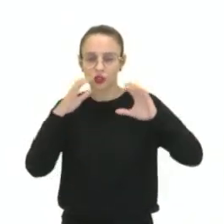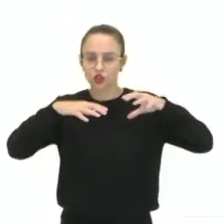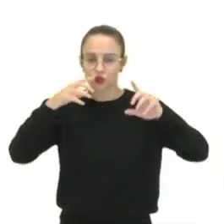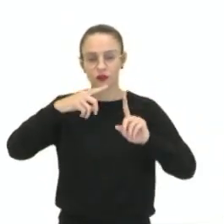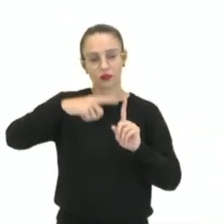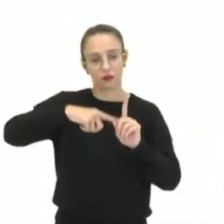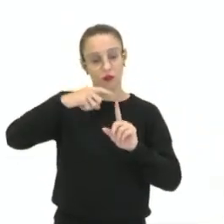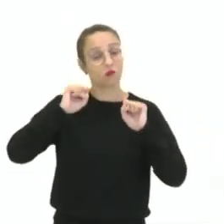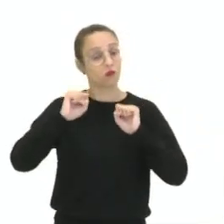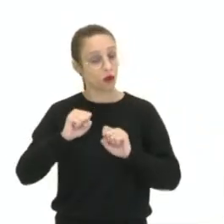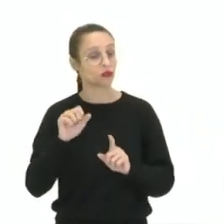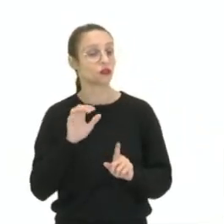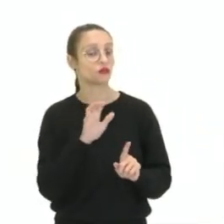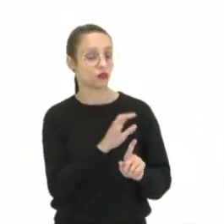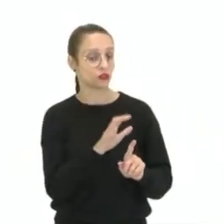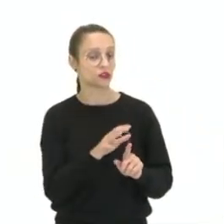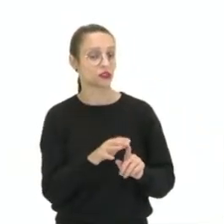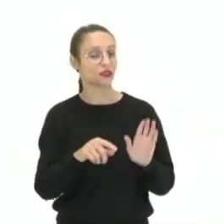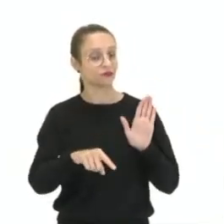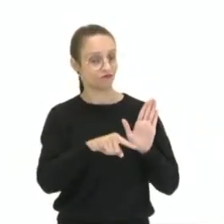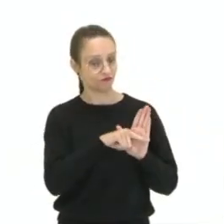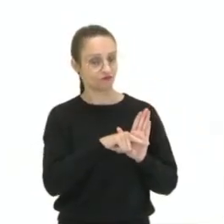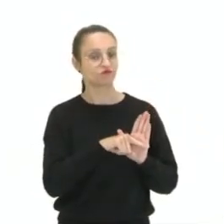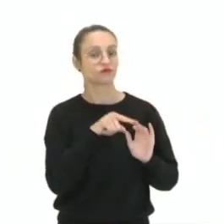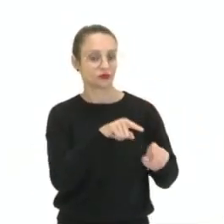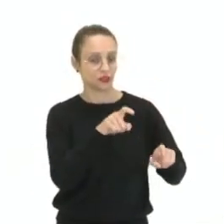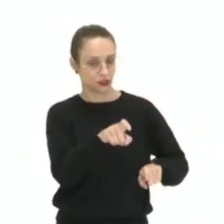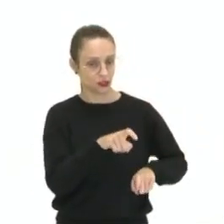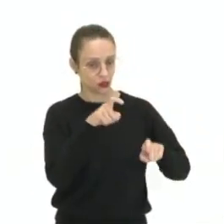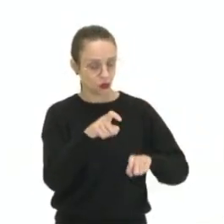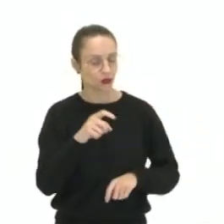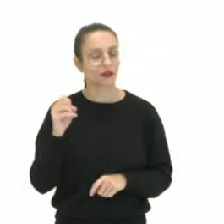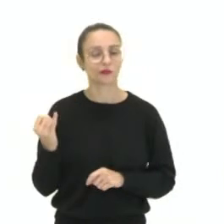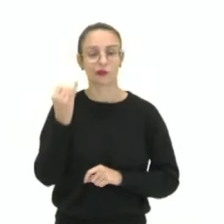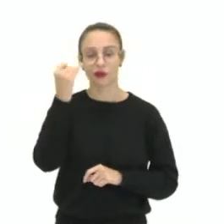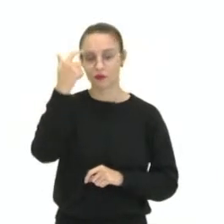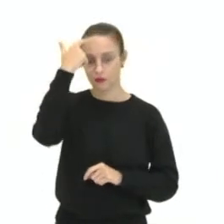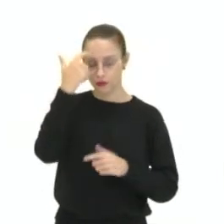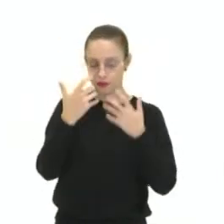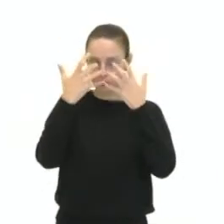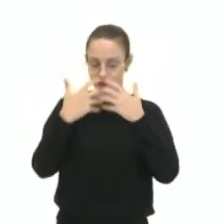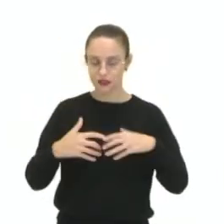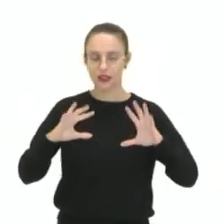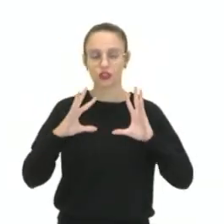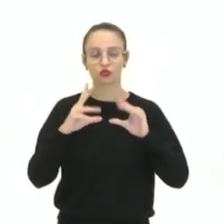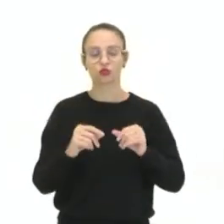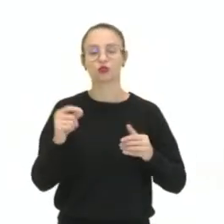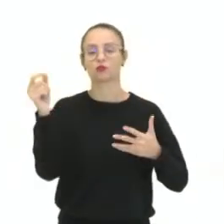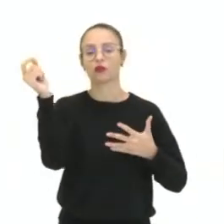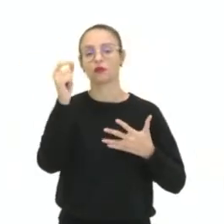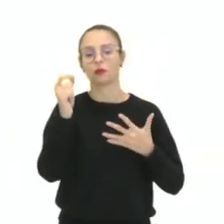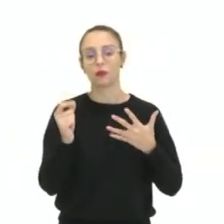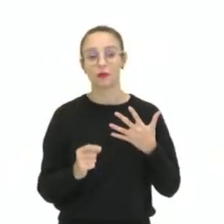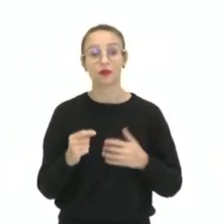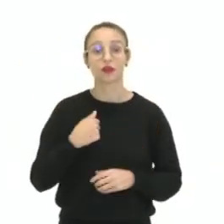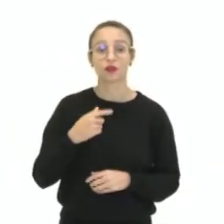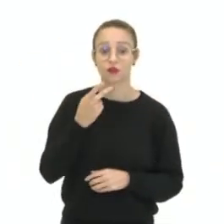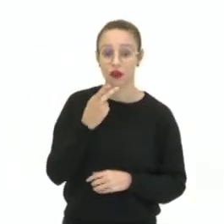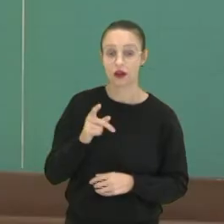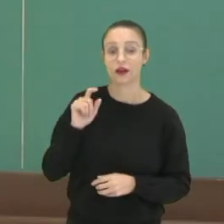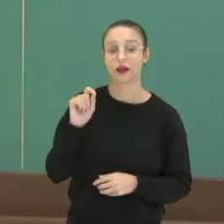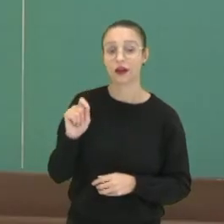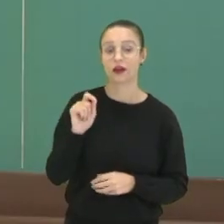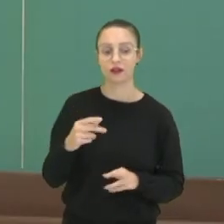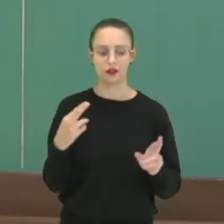podem influenciar negativamente ali na produção agrícola. Então é importante pensar em todo esse conjunto, né? Quando eu digo a relação